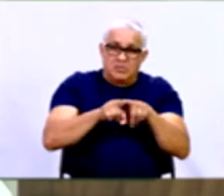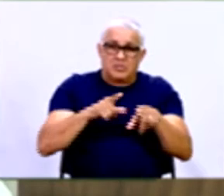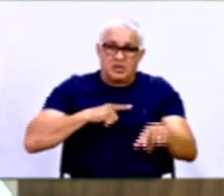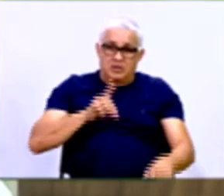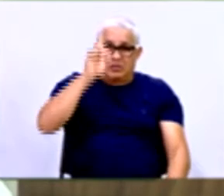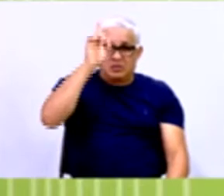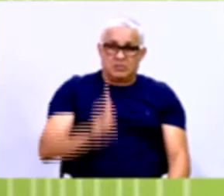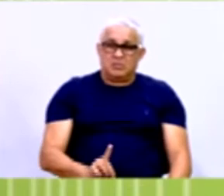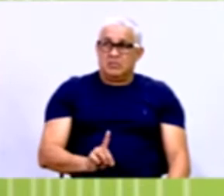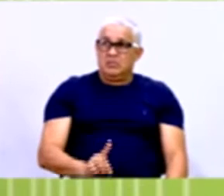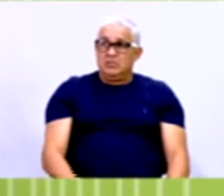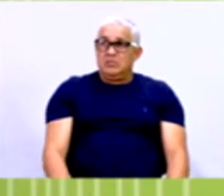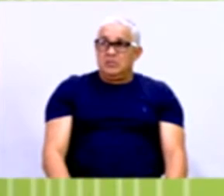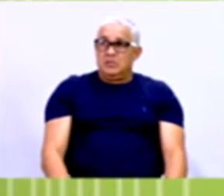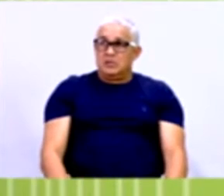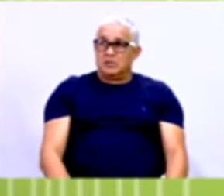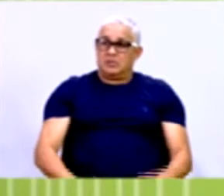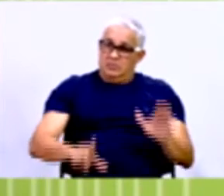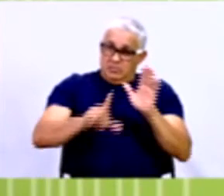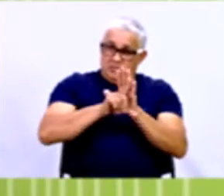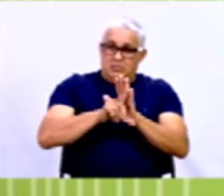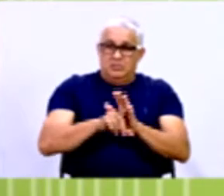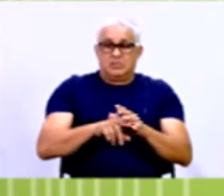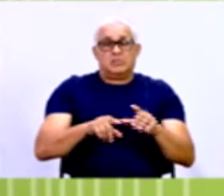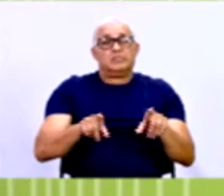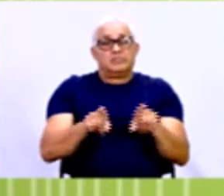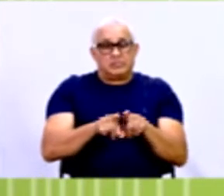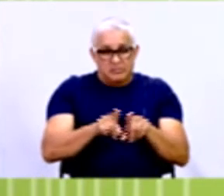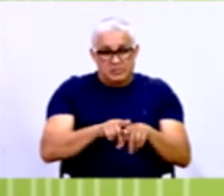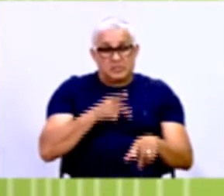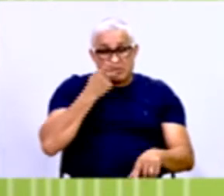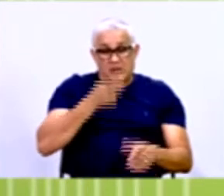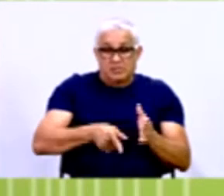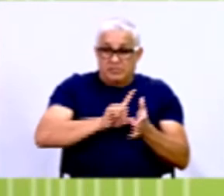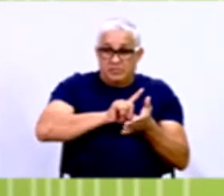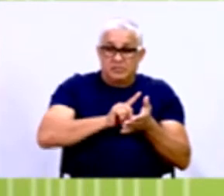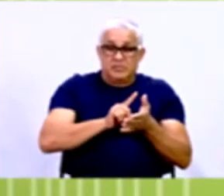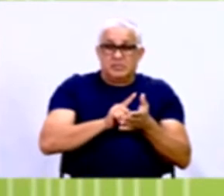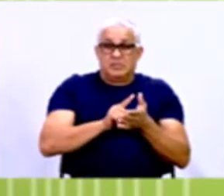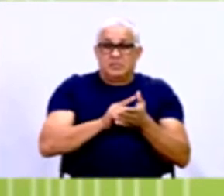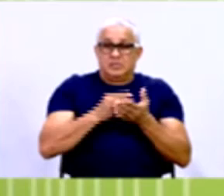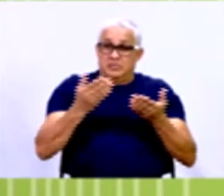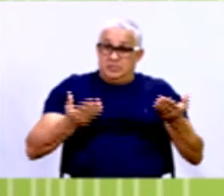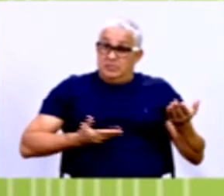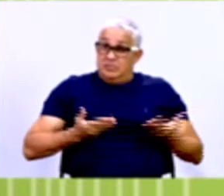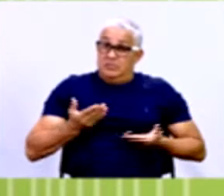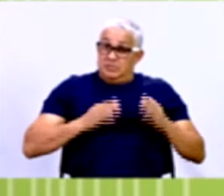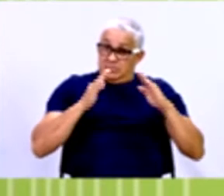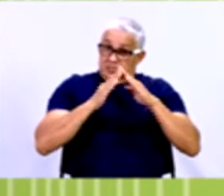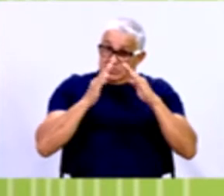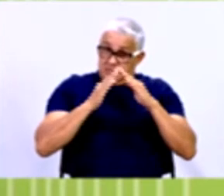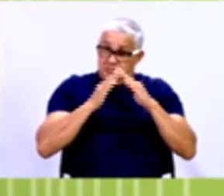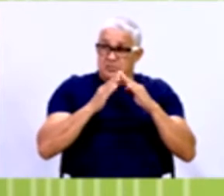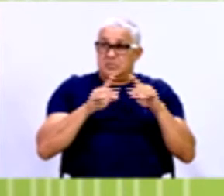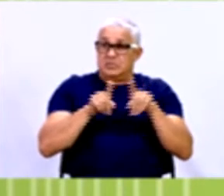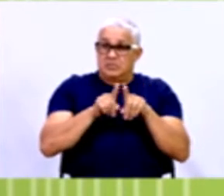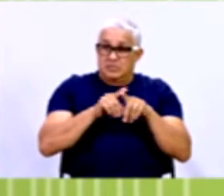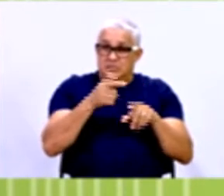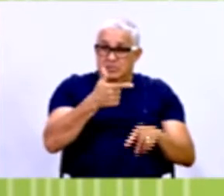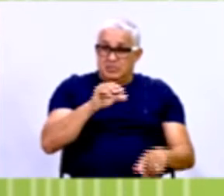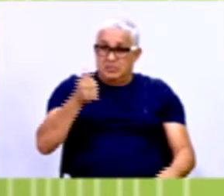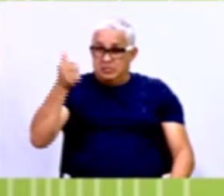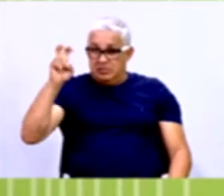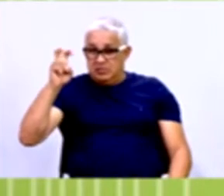acidentários. Ótimo. E também, como eu falei ainda há pouco, os empregados domésticos, né, que a partir de 2015 houve uma lei